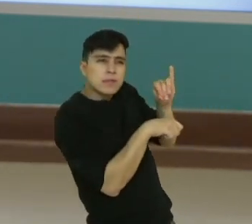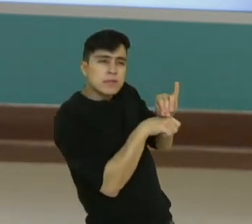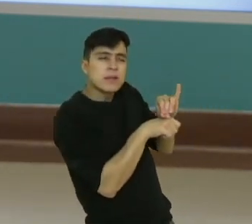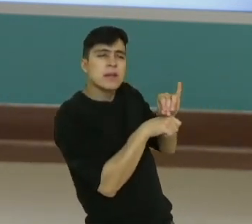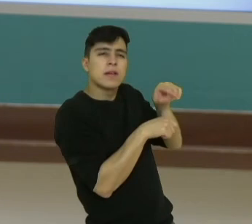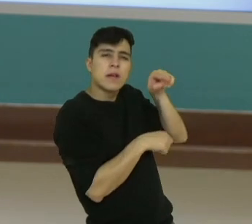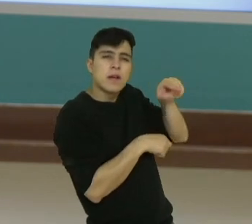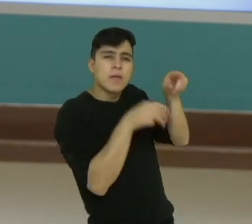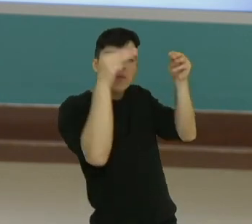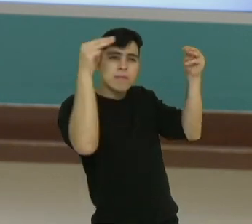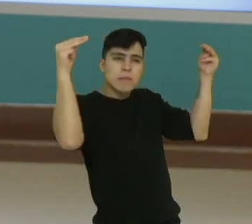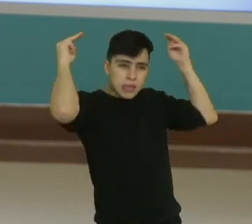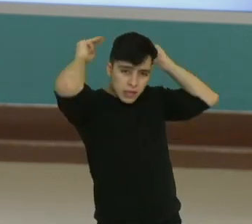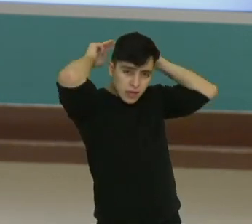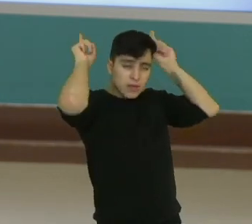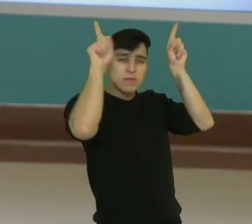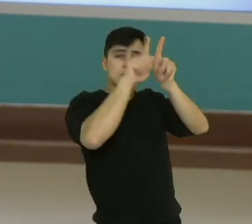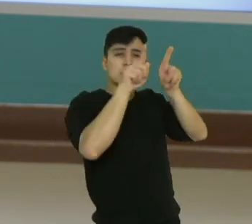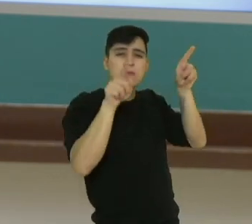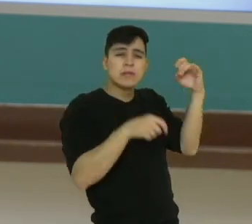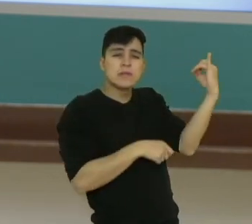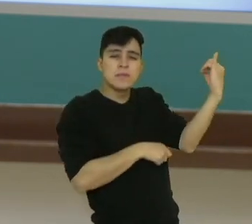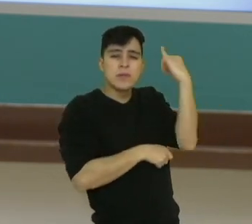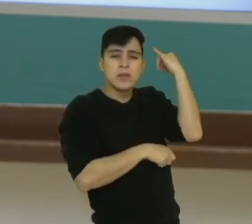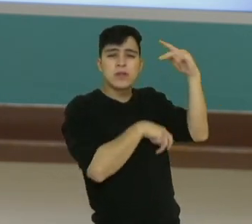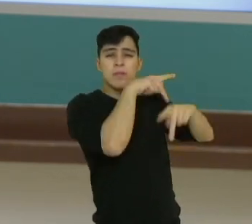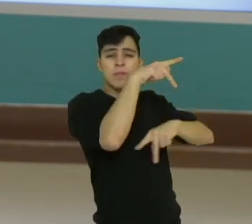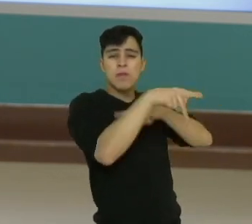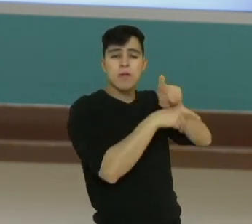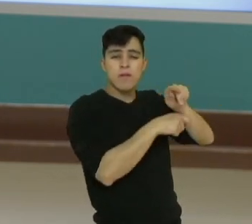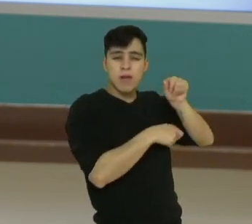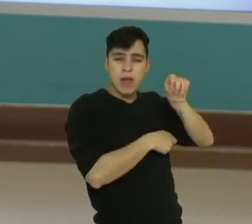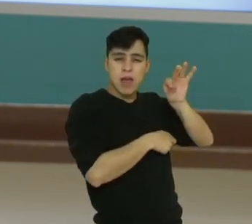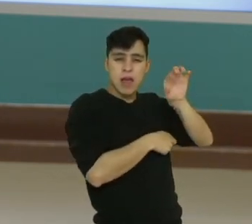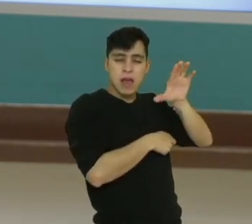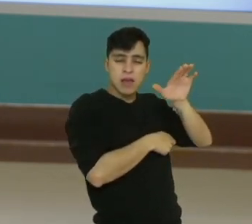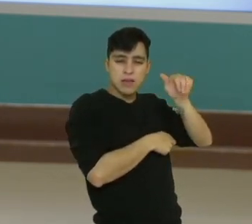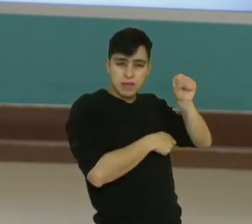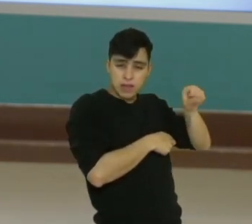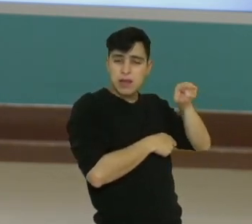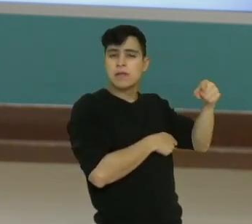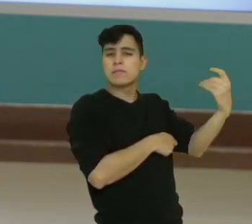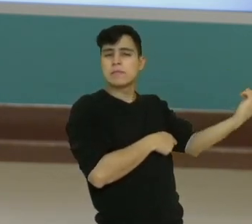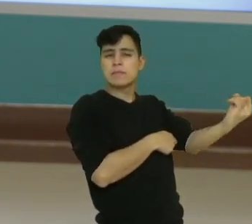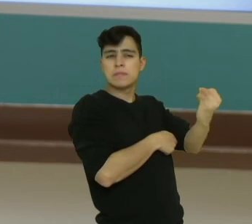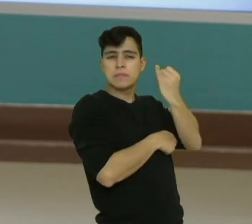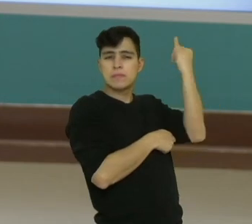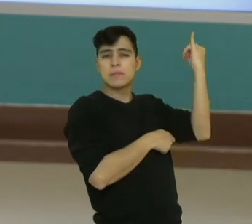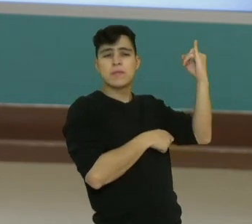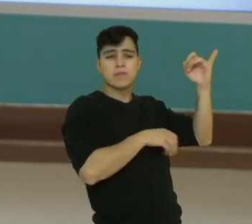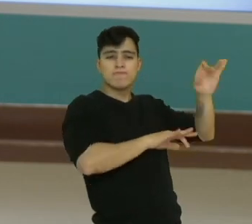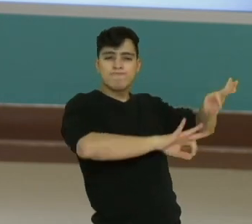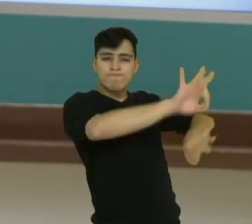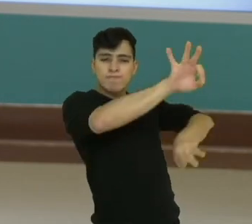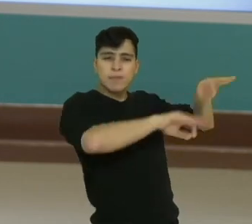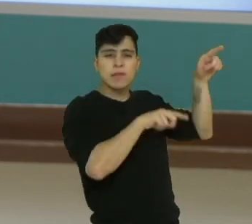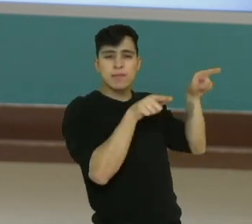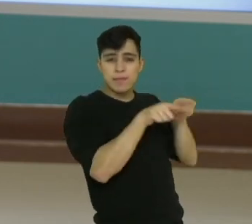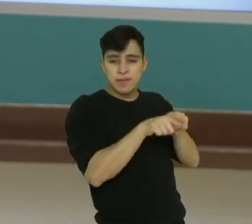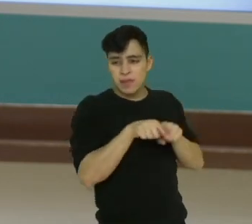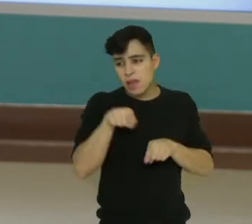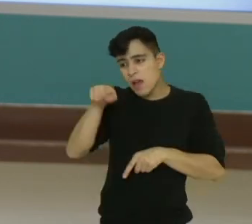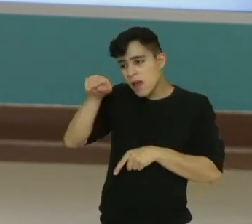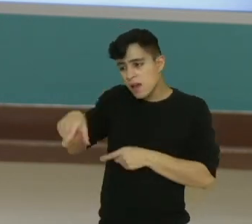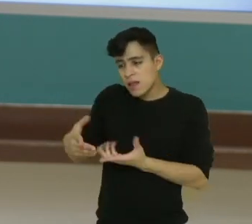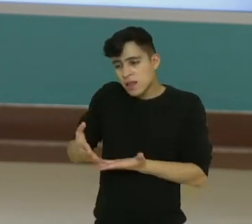só falavam da importância dos espanhóis, quando, na verdade, o povo asteca tinha uma importância muito grande, era um